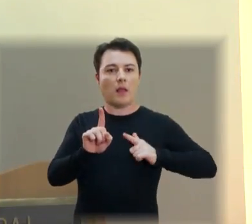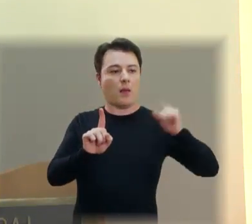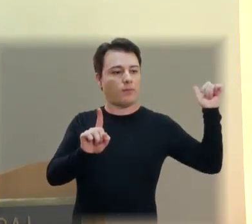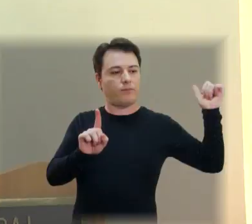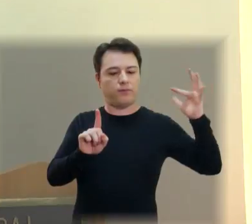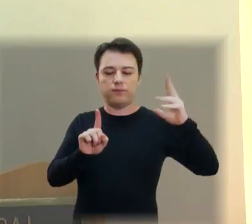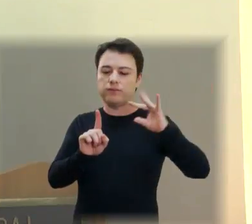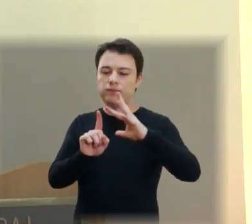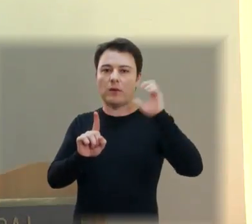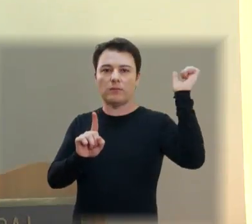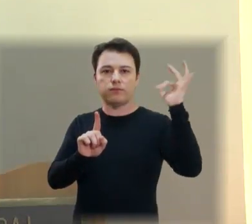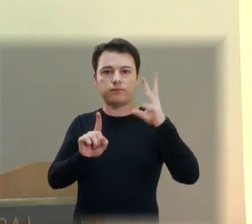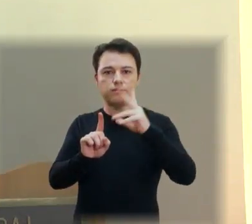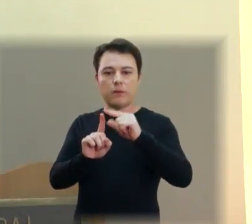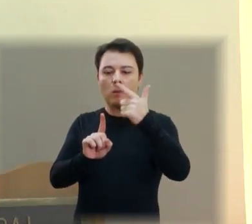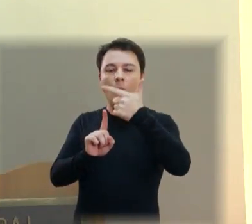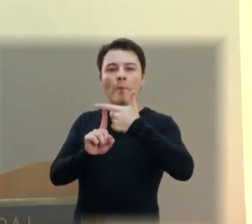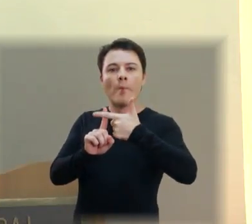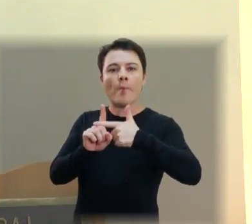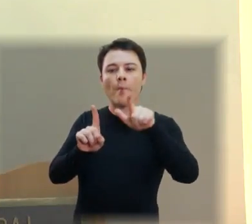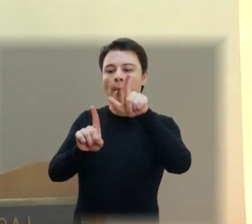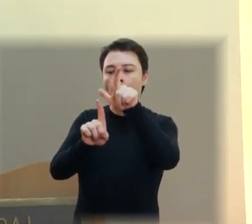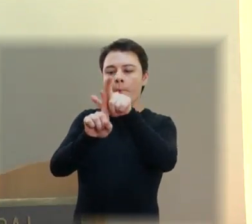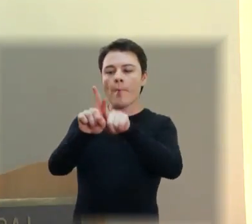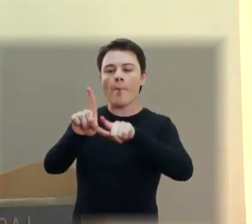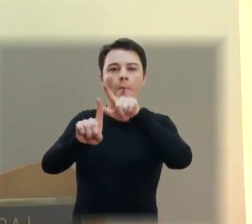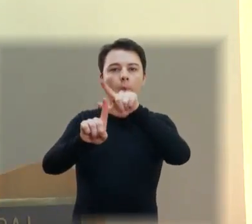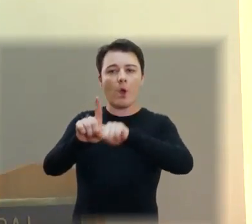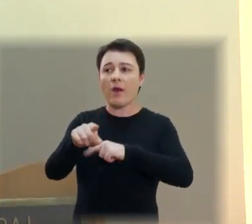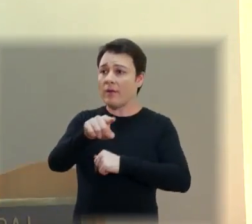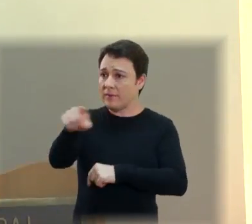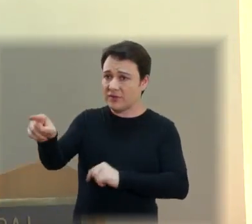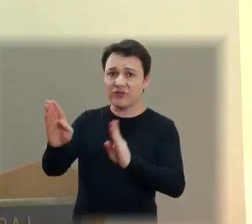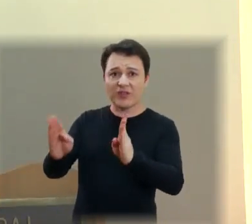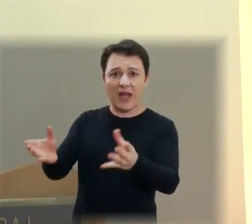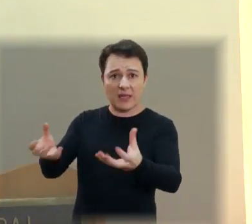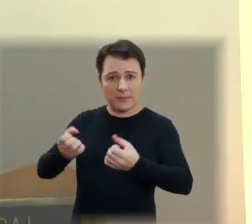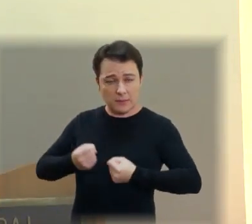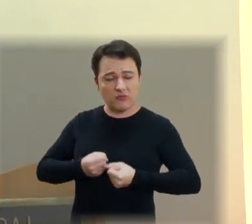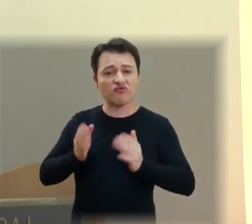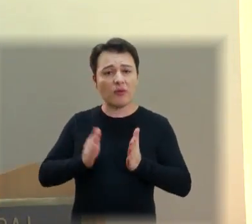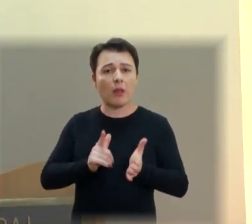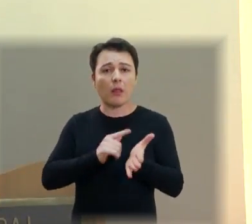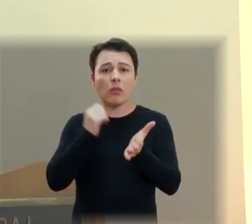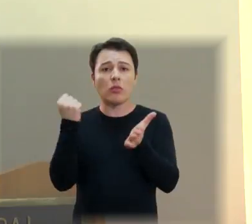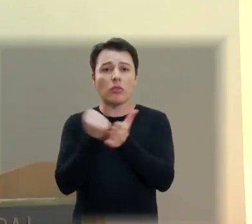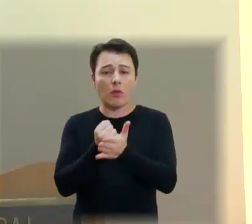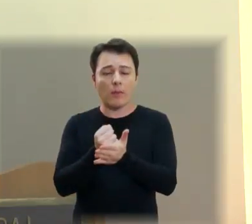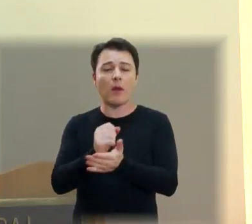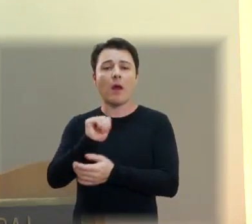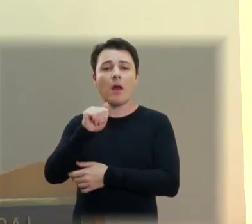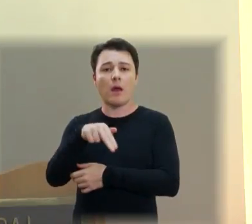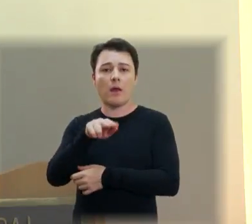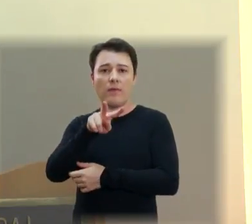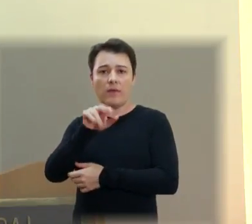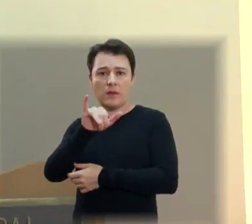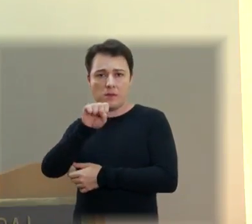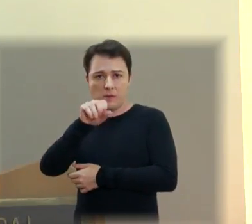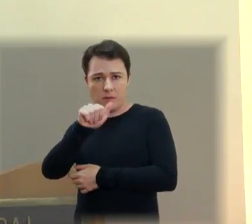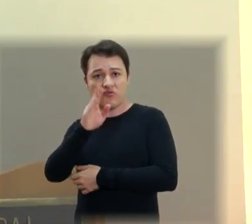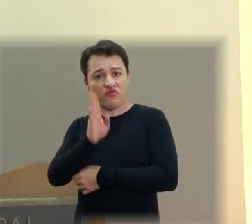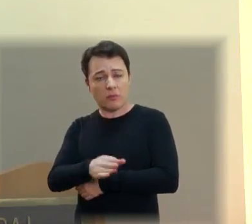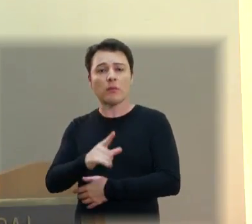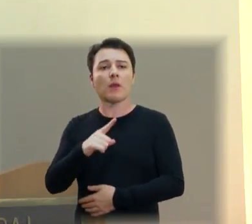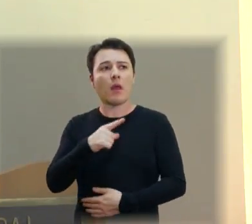aí, que é o dicloconato clorexidina 02. Esse produto ele tem registro na Anvisa, é o primeiro produto registrado na